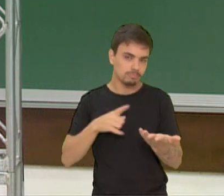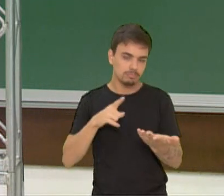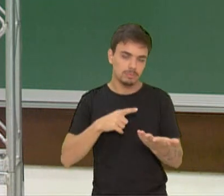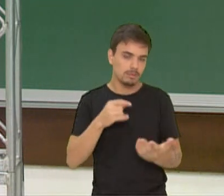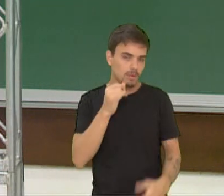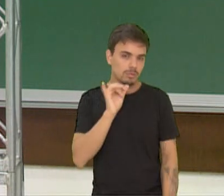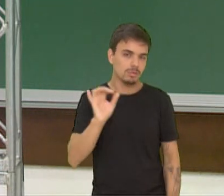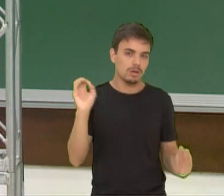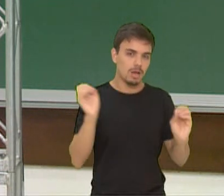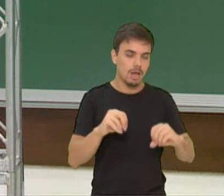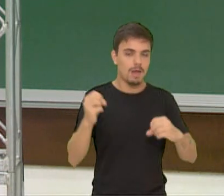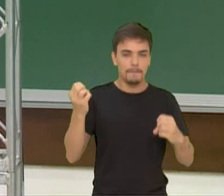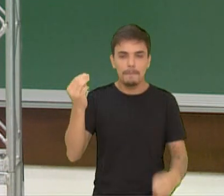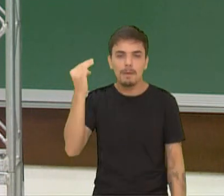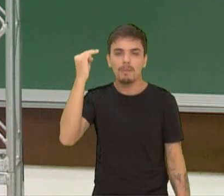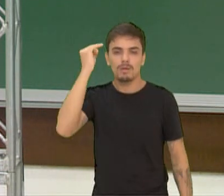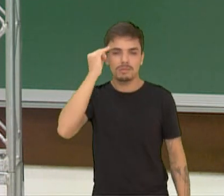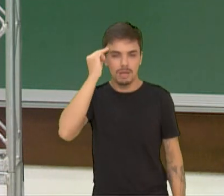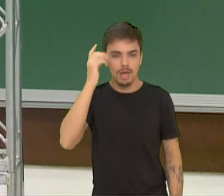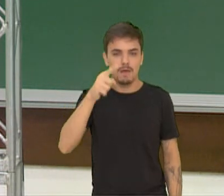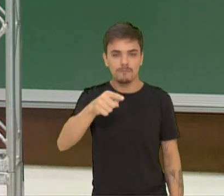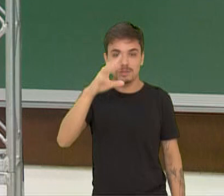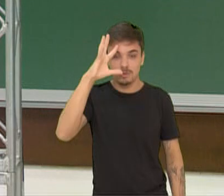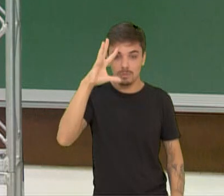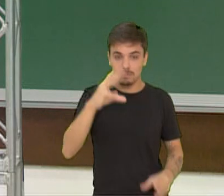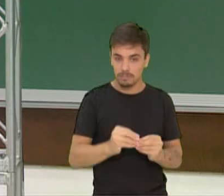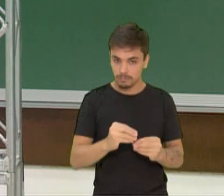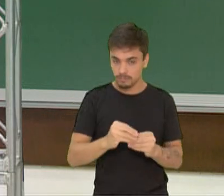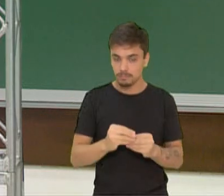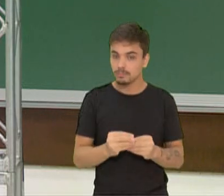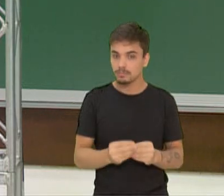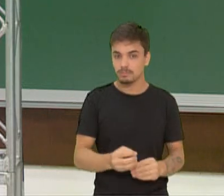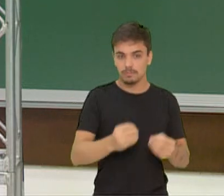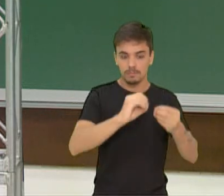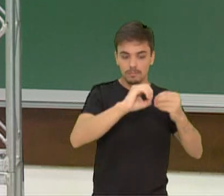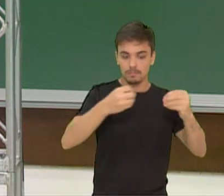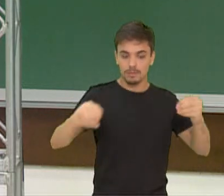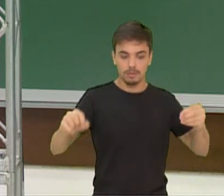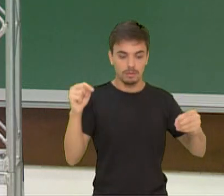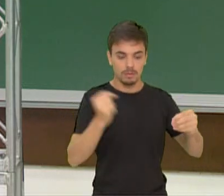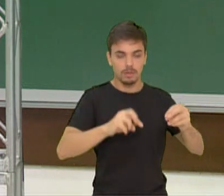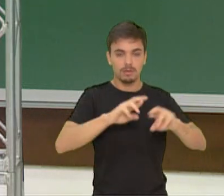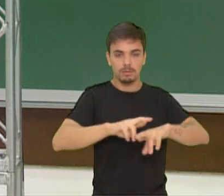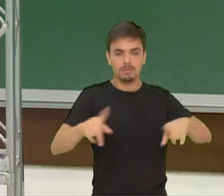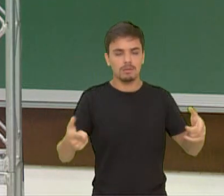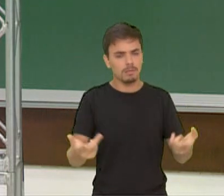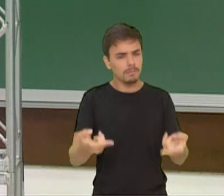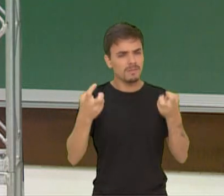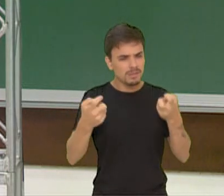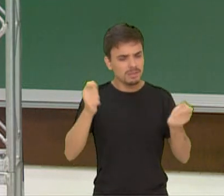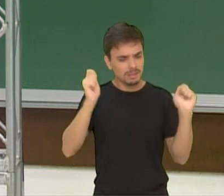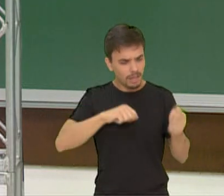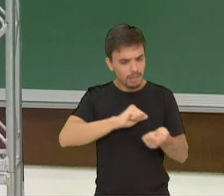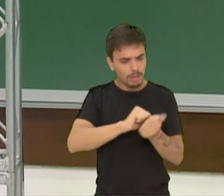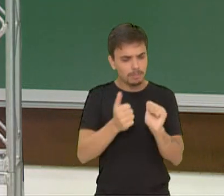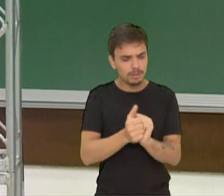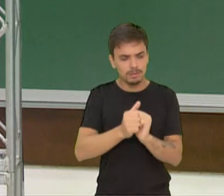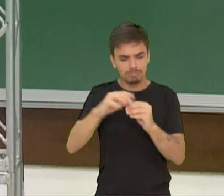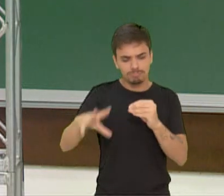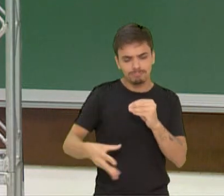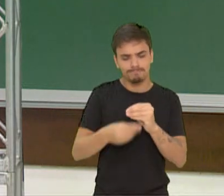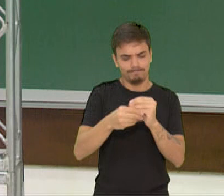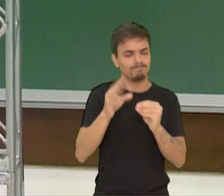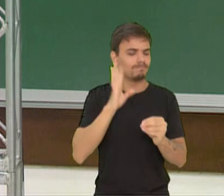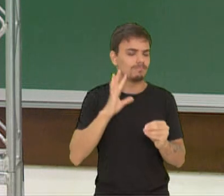nem memorizar, eu digo você interpretar uma oração e a outra e verificar se vai adaptar aquela, a adição vai